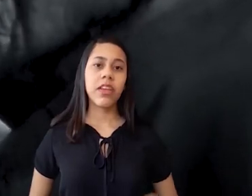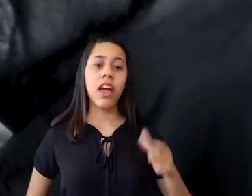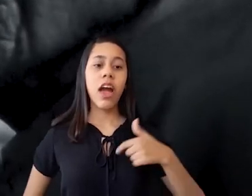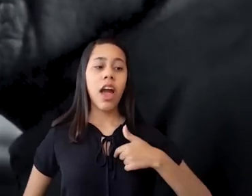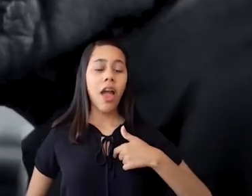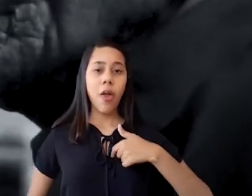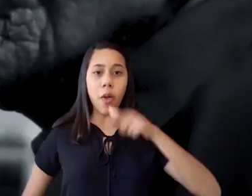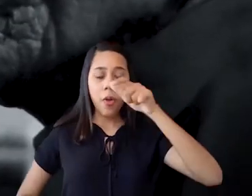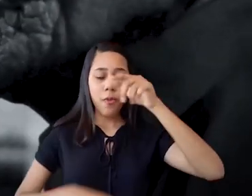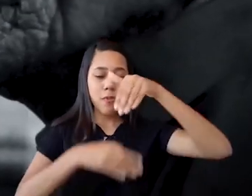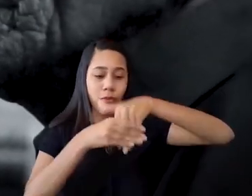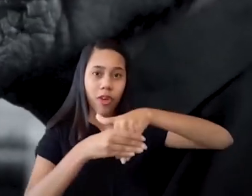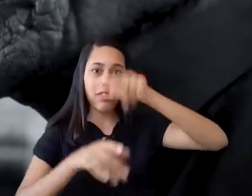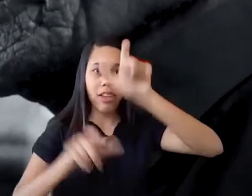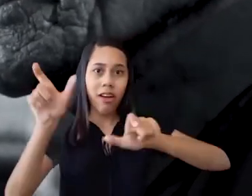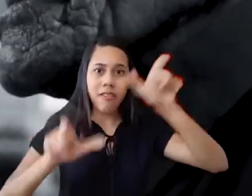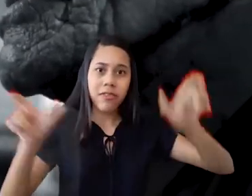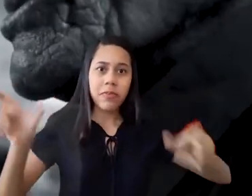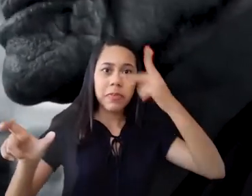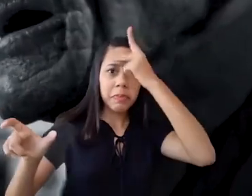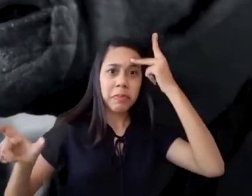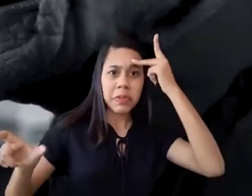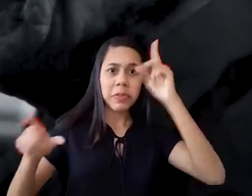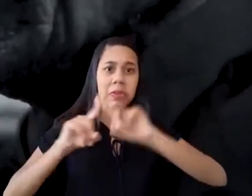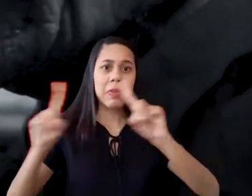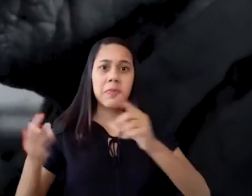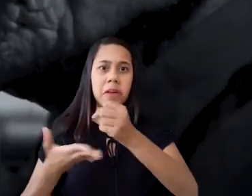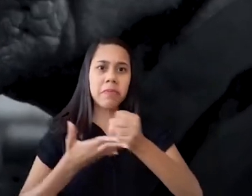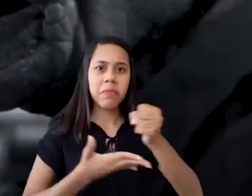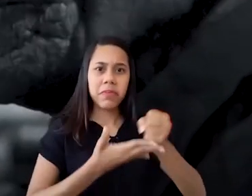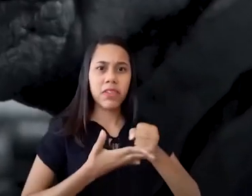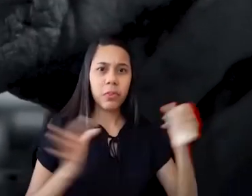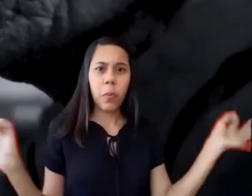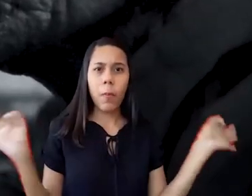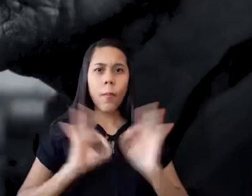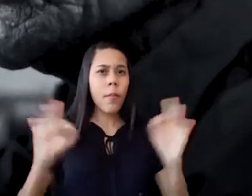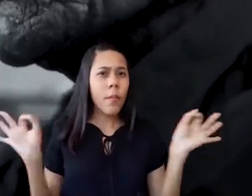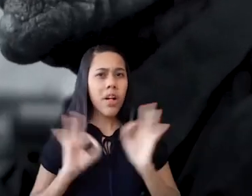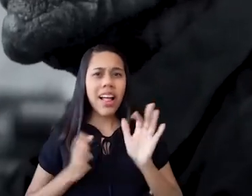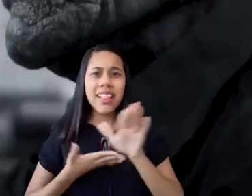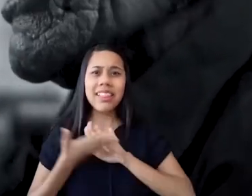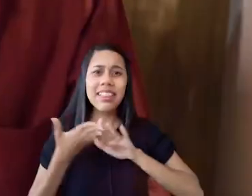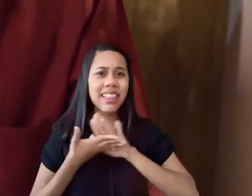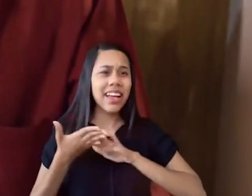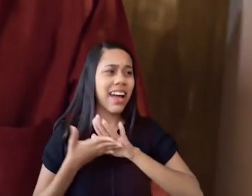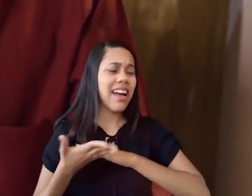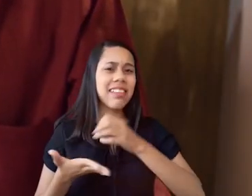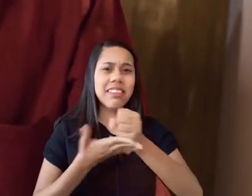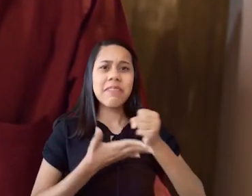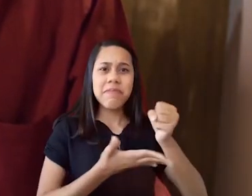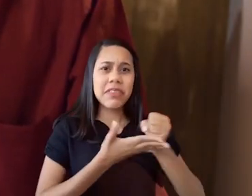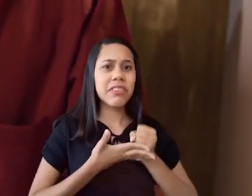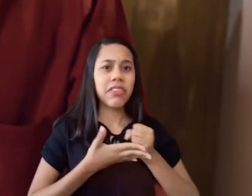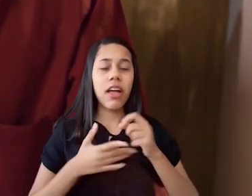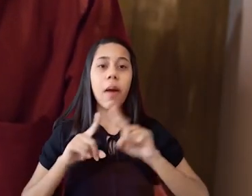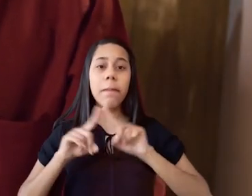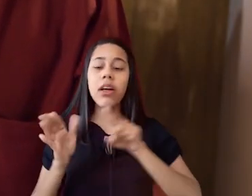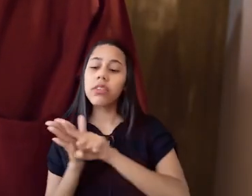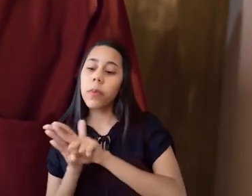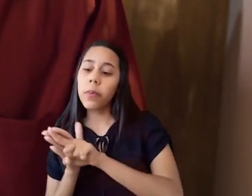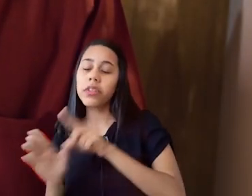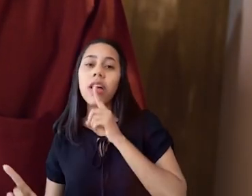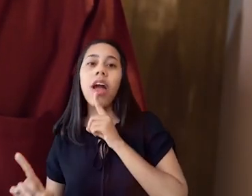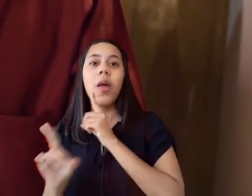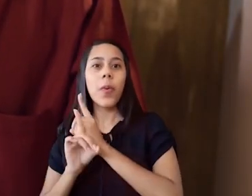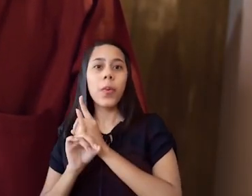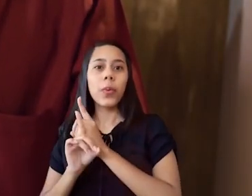Quem eu votava aqui, quem eu não votava, não teve um que cuidasse de mim. Não teve um. Mas aí foi que fiz os exames,